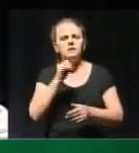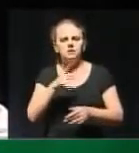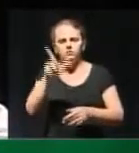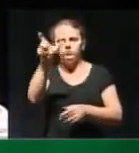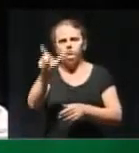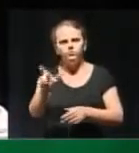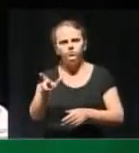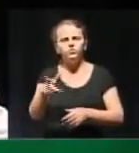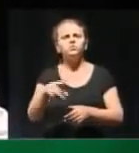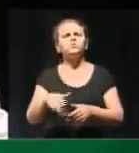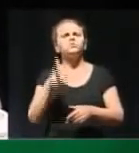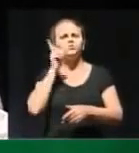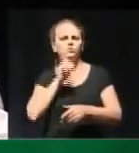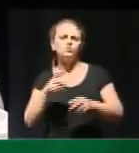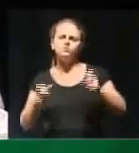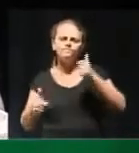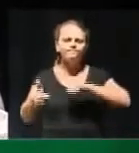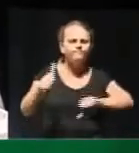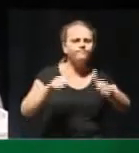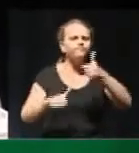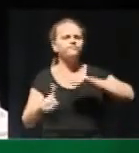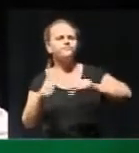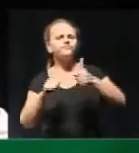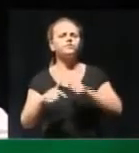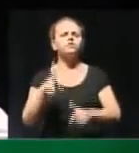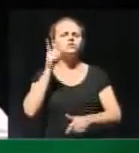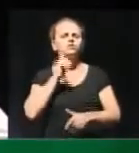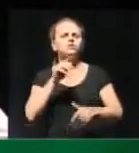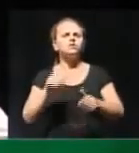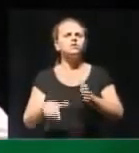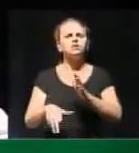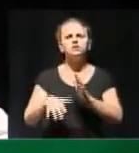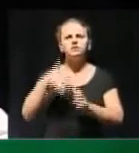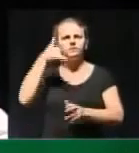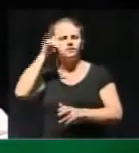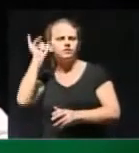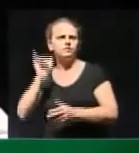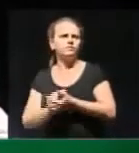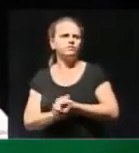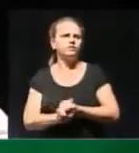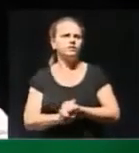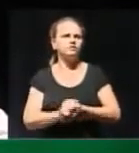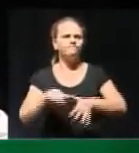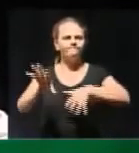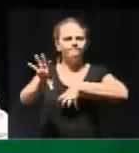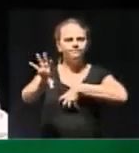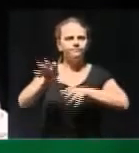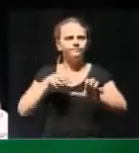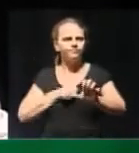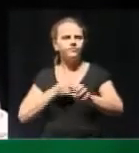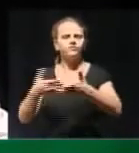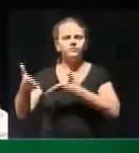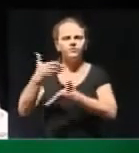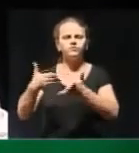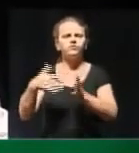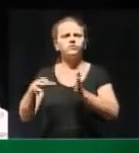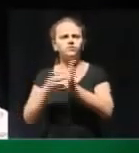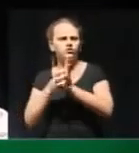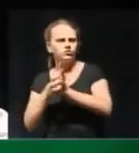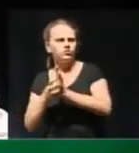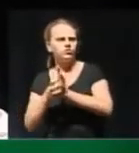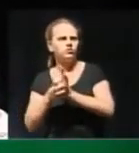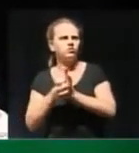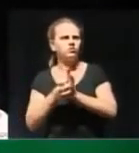paciente, menor a chance de transmissão do HIV para outras pessoas. Mostrar que o impacto de